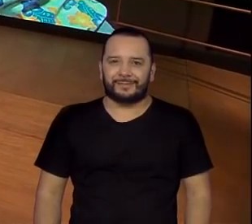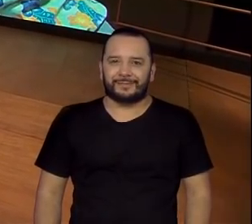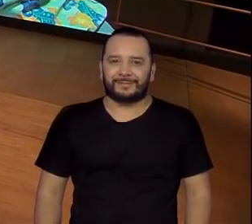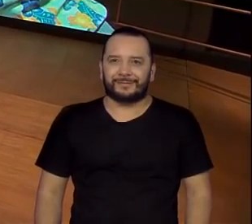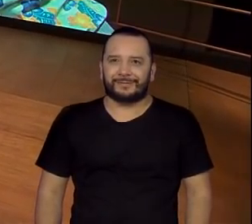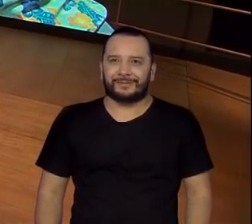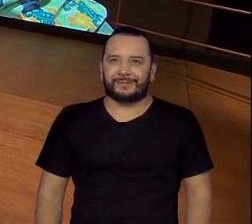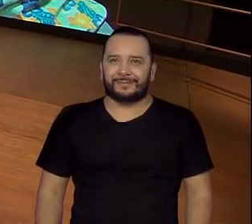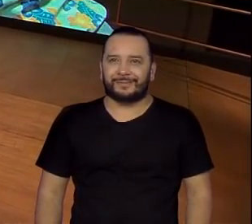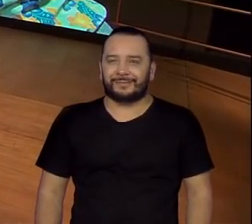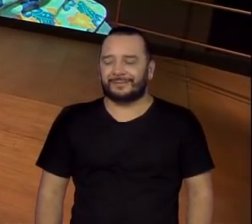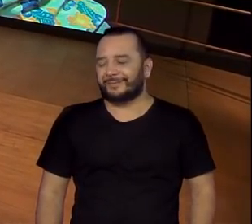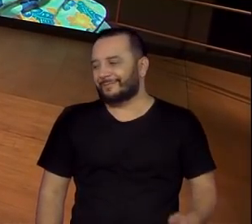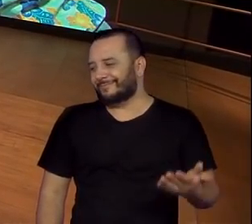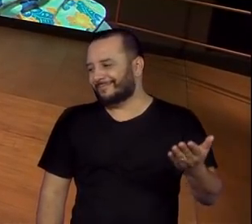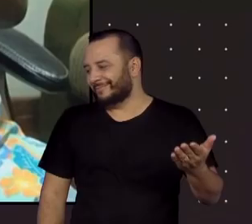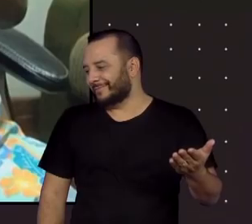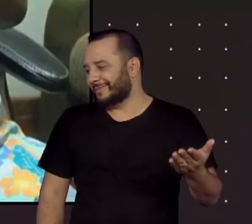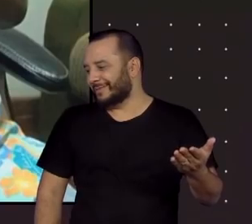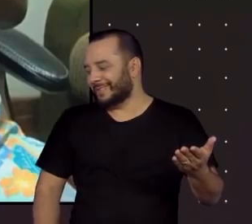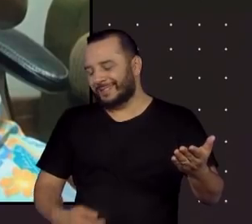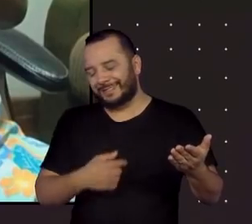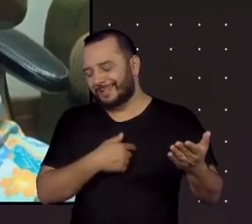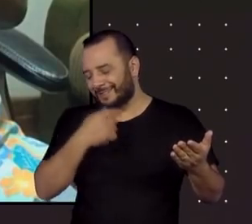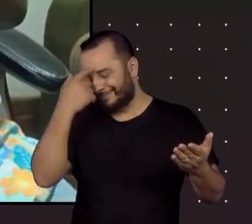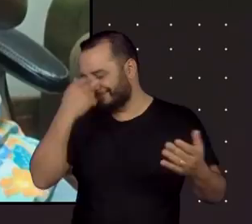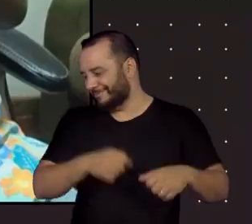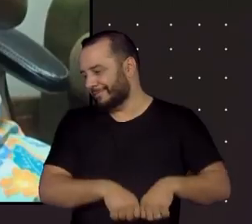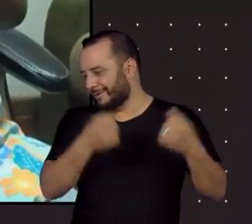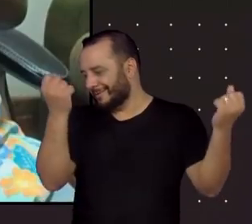Vocês vão me derrubar, assim.